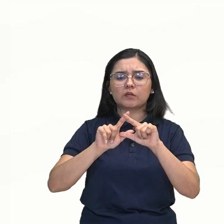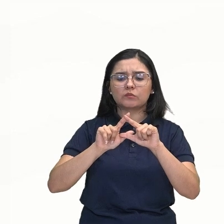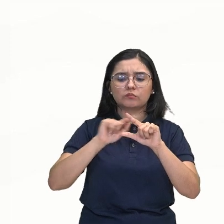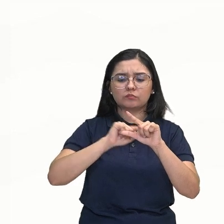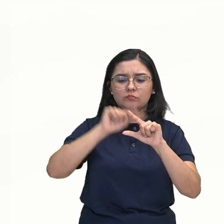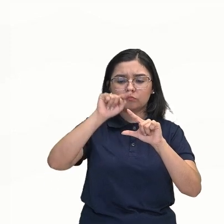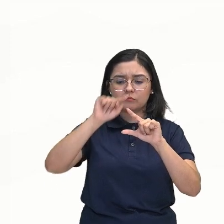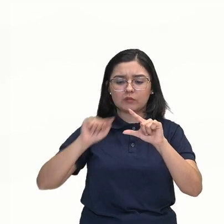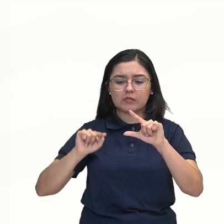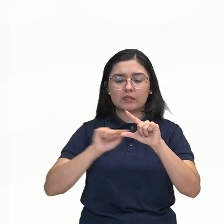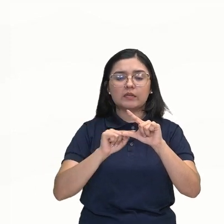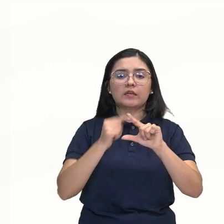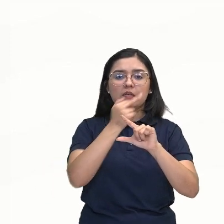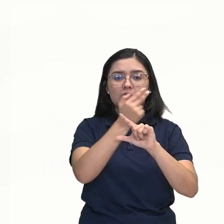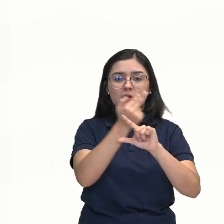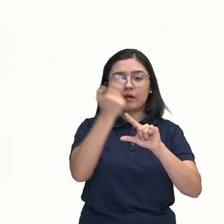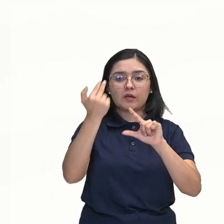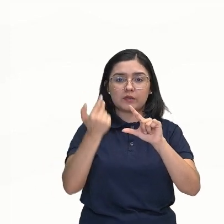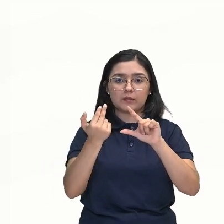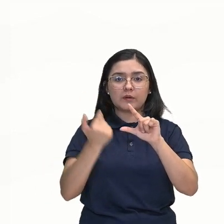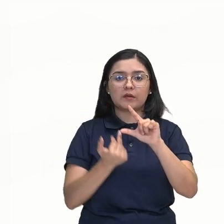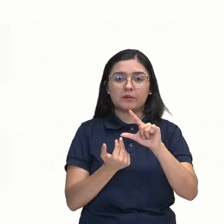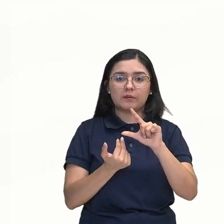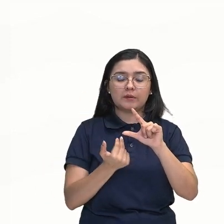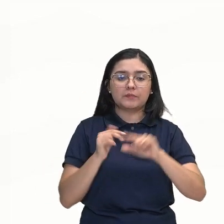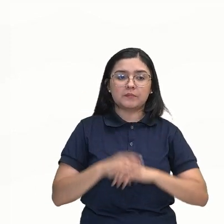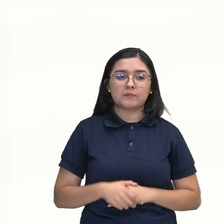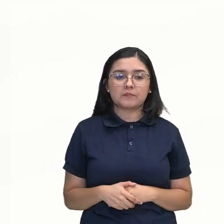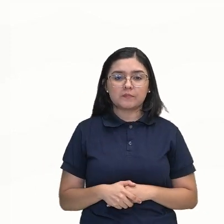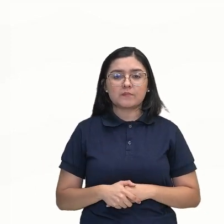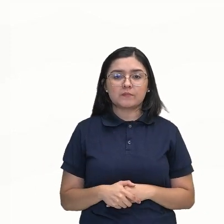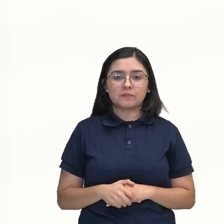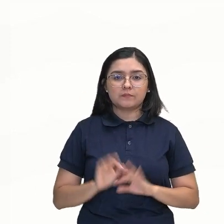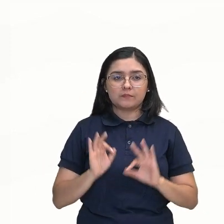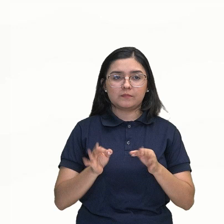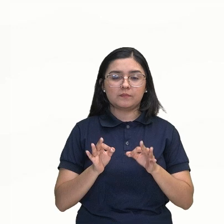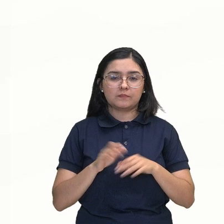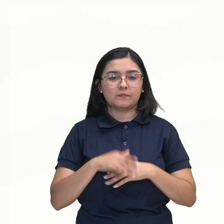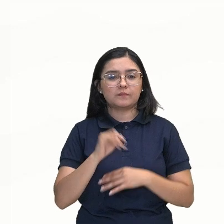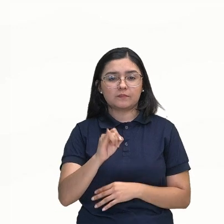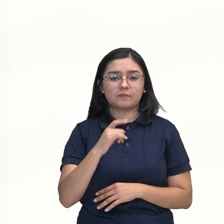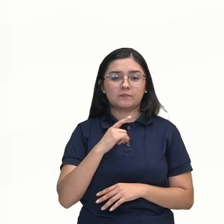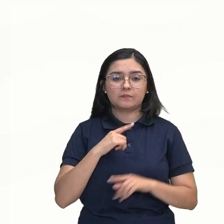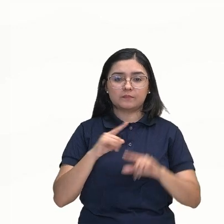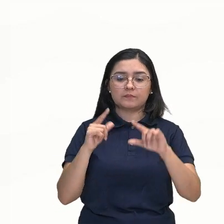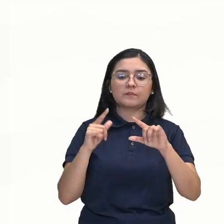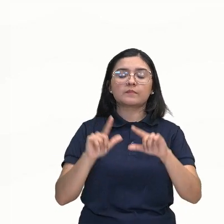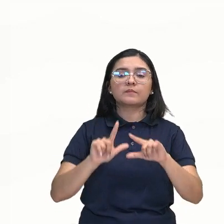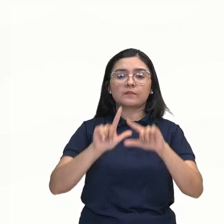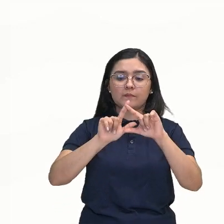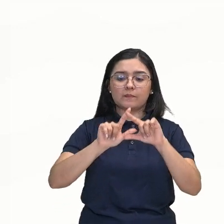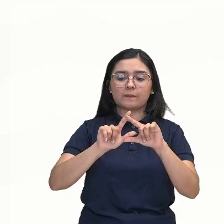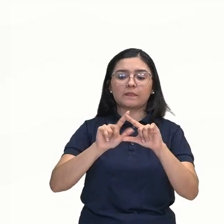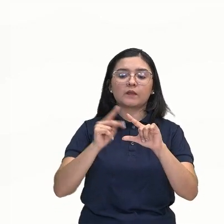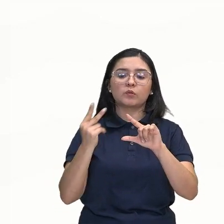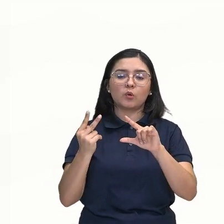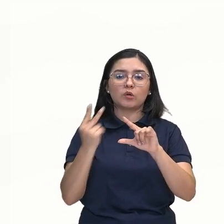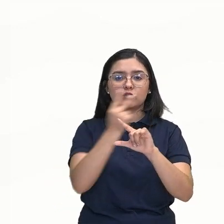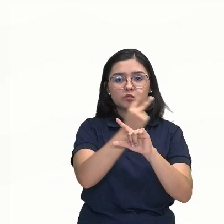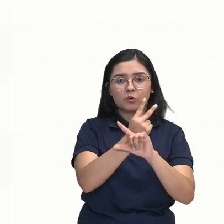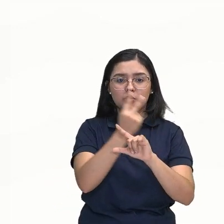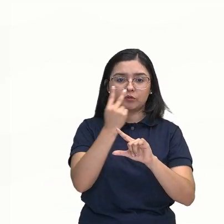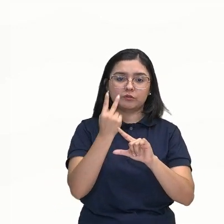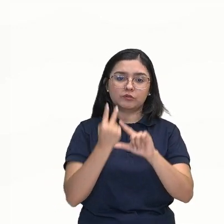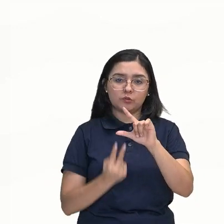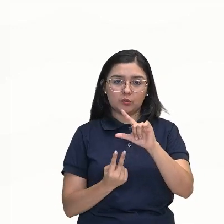todos os seus lados terão que ser iguais. Então, se aqui é 2, aqui também é 2 e aqui